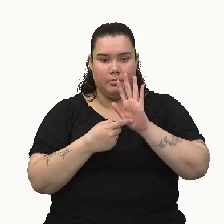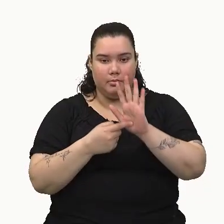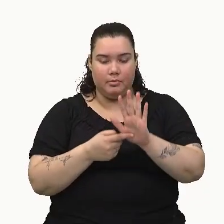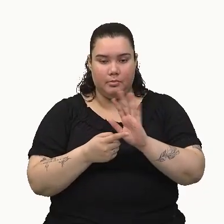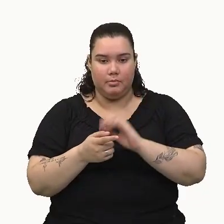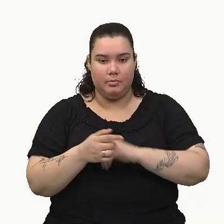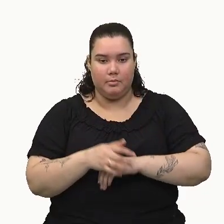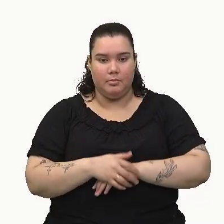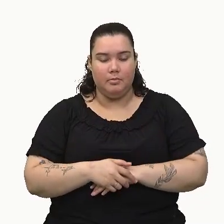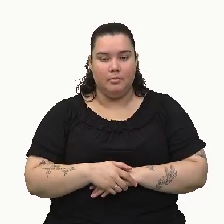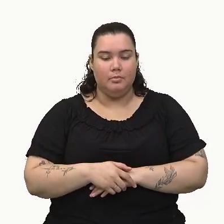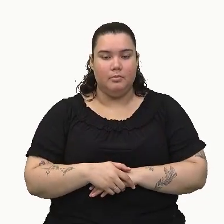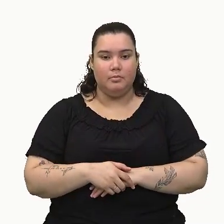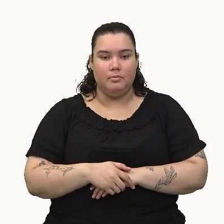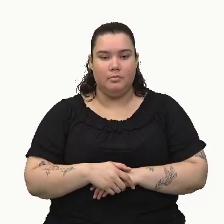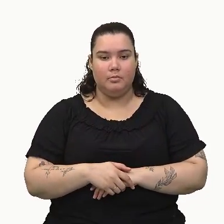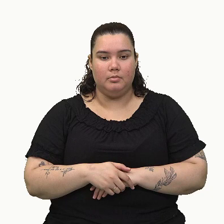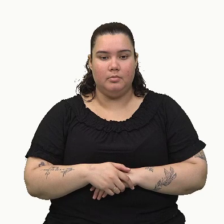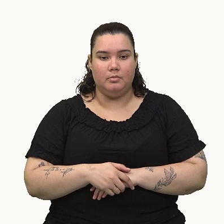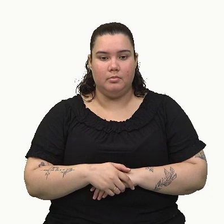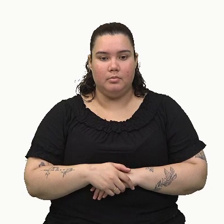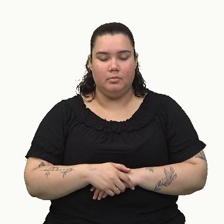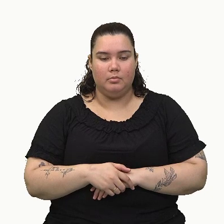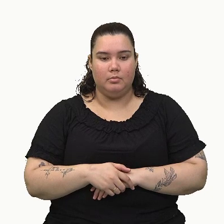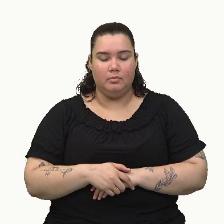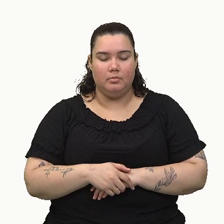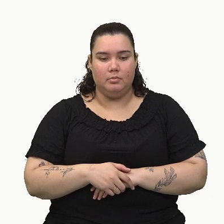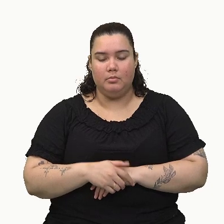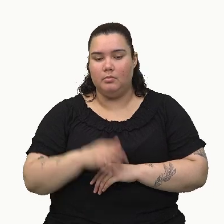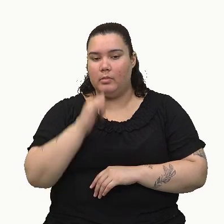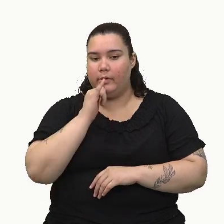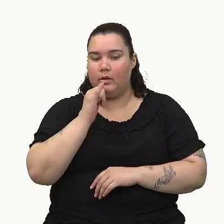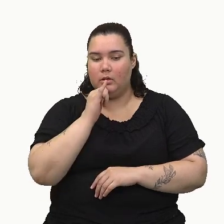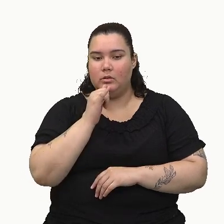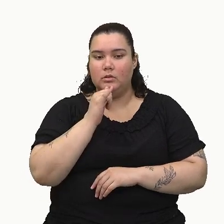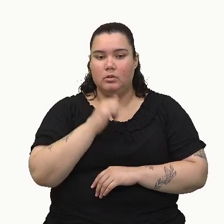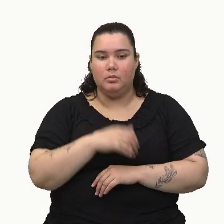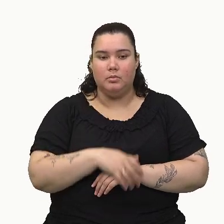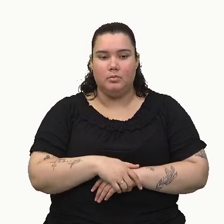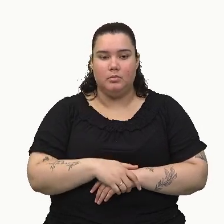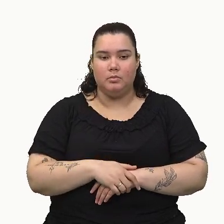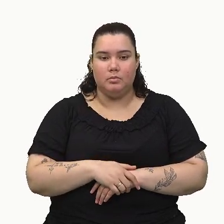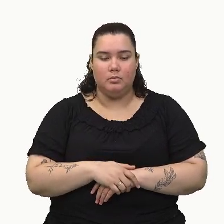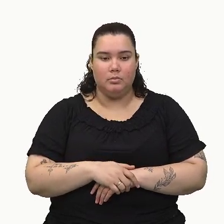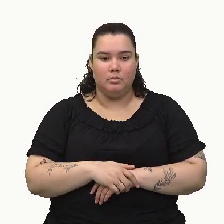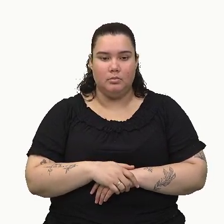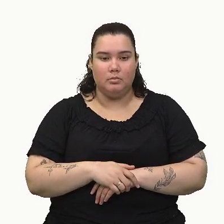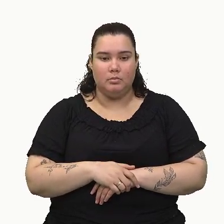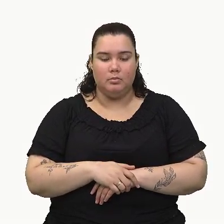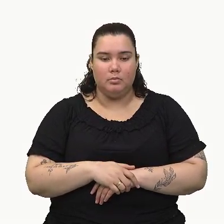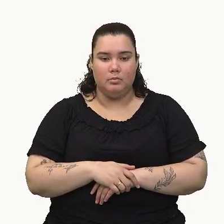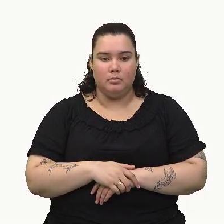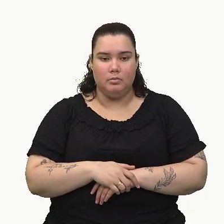mostrar. Vamos supor, então, que eu tenha o seguinte exemplo. Vamos colocar aqui um exemplo à parte.